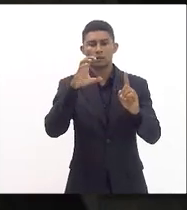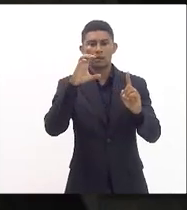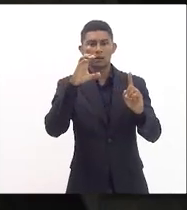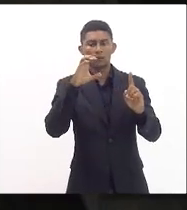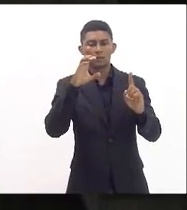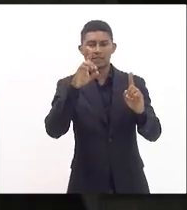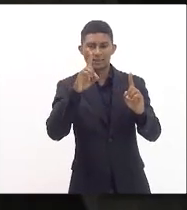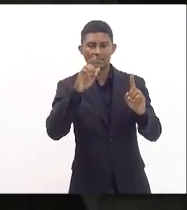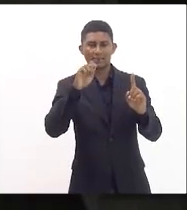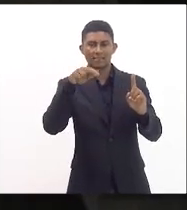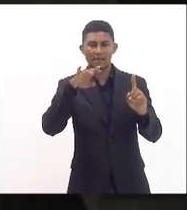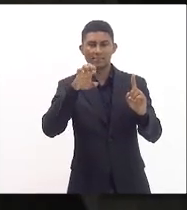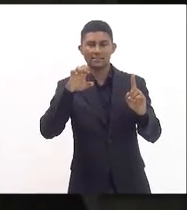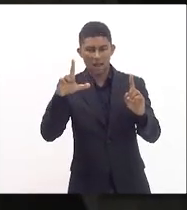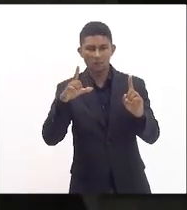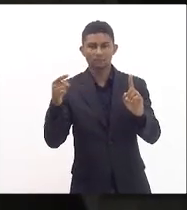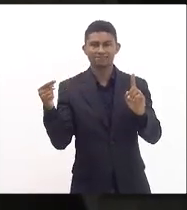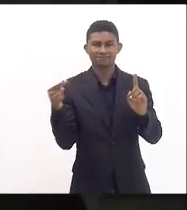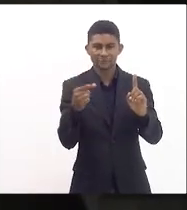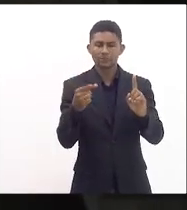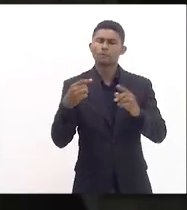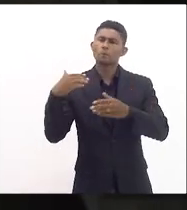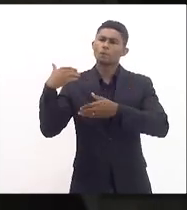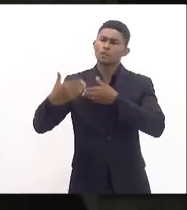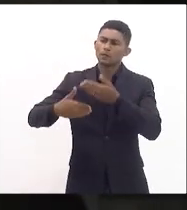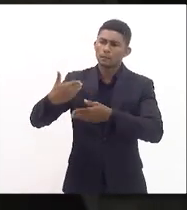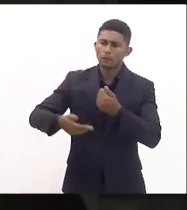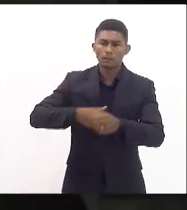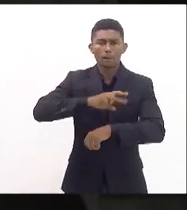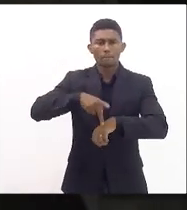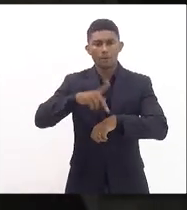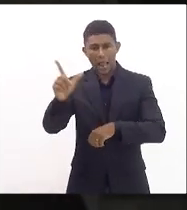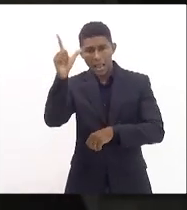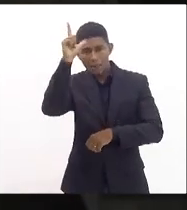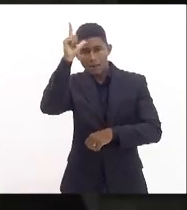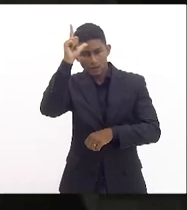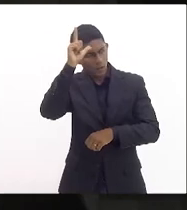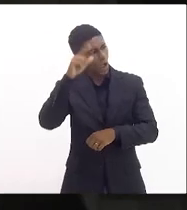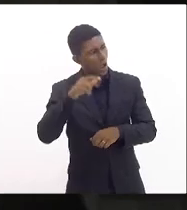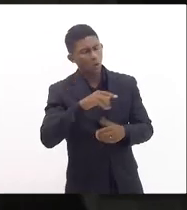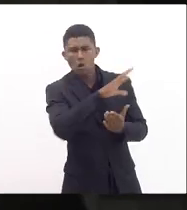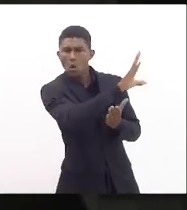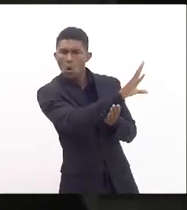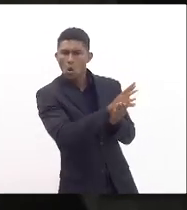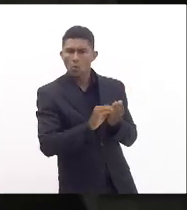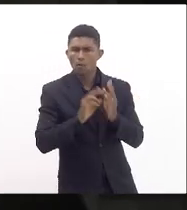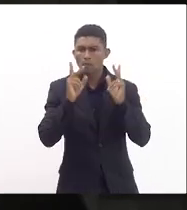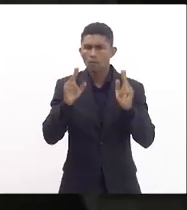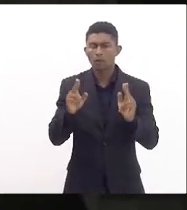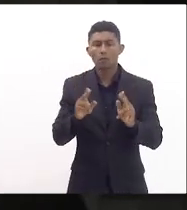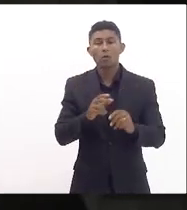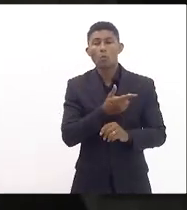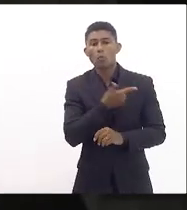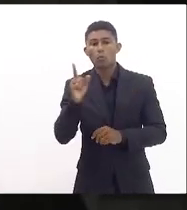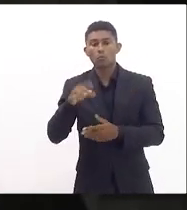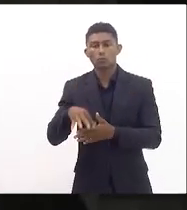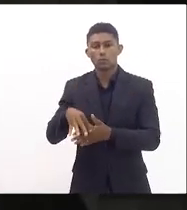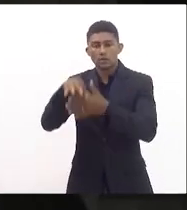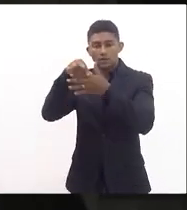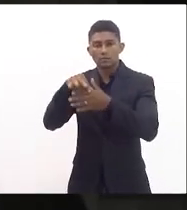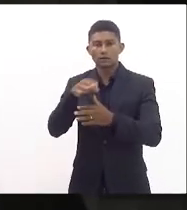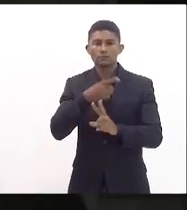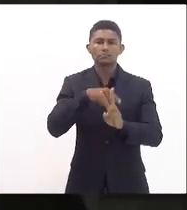Daniel Kobandi, que depois se estendeu para a Alemanha, onde despontou uma outra liderança, de